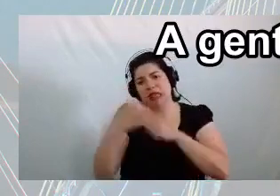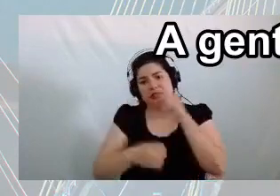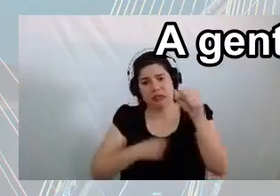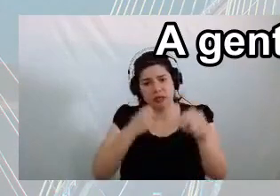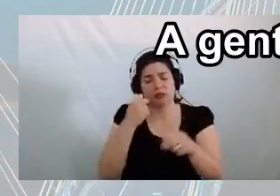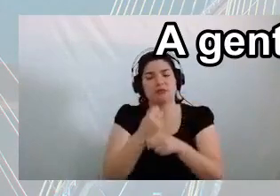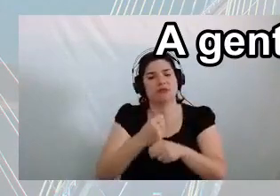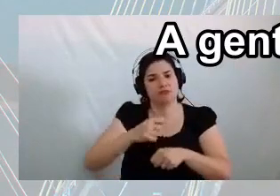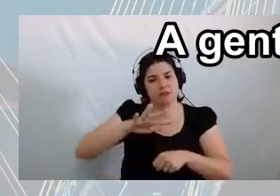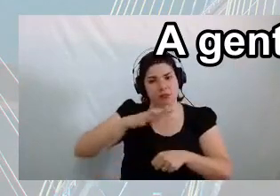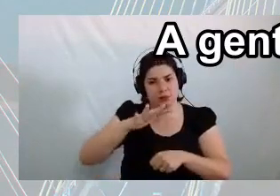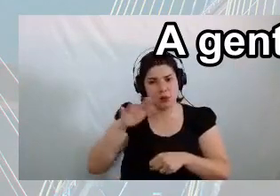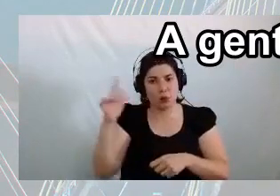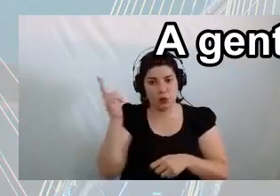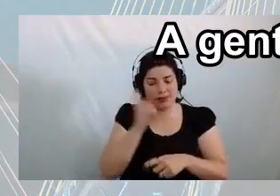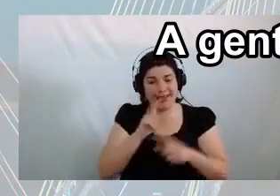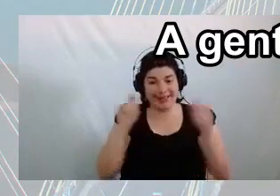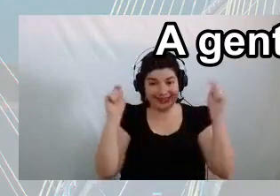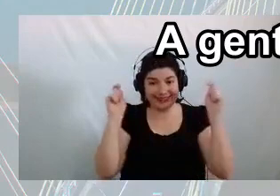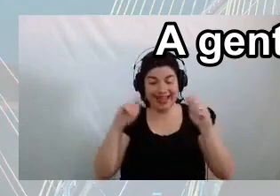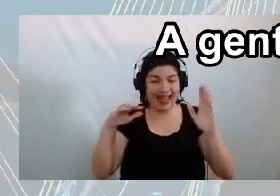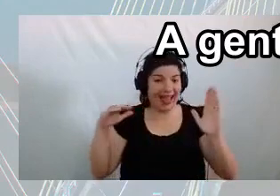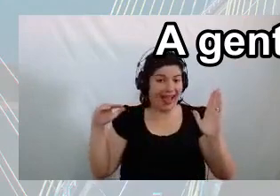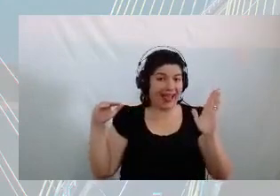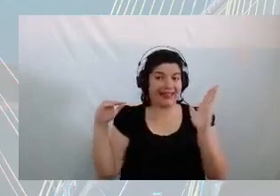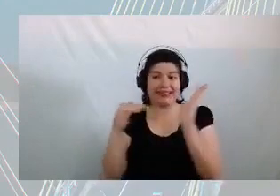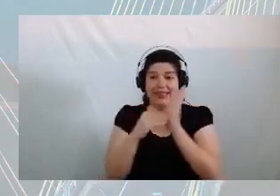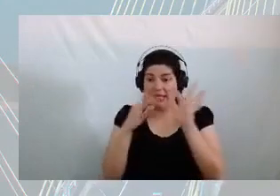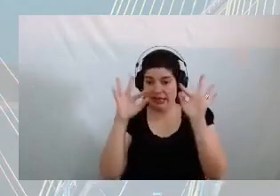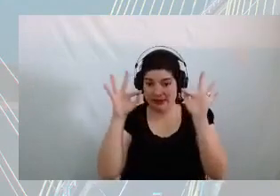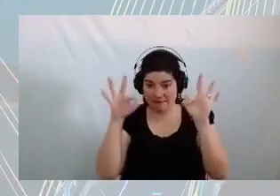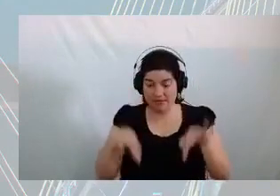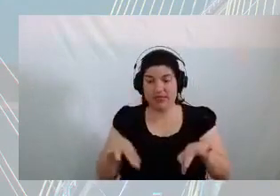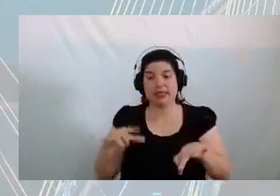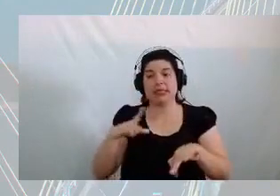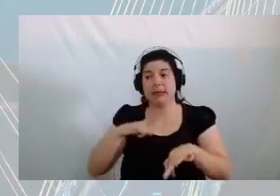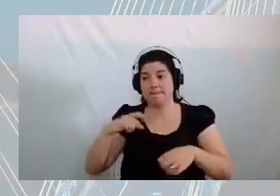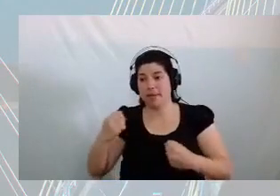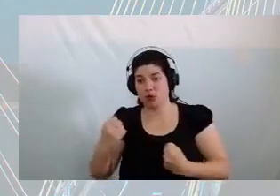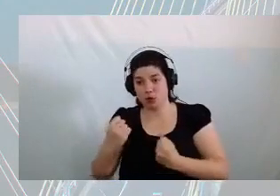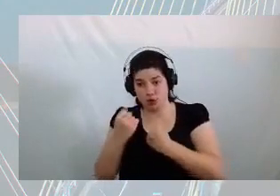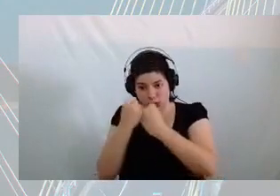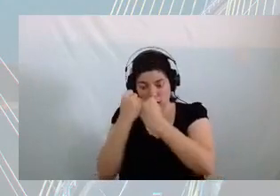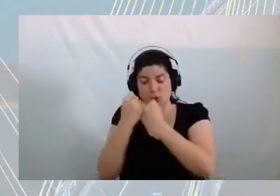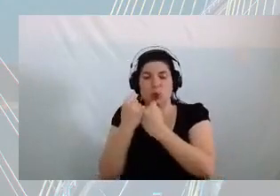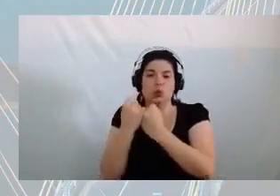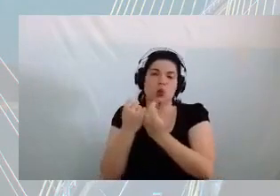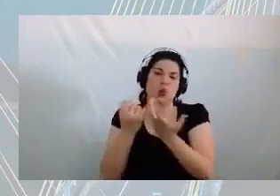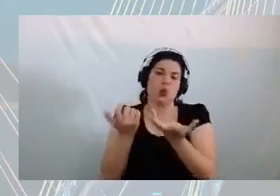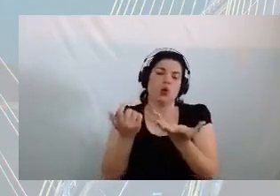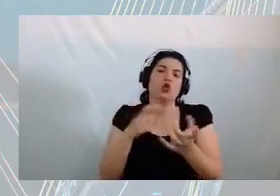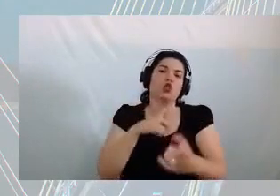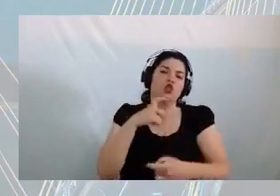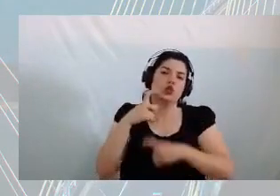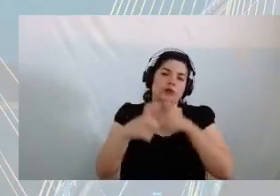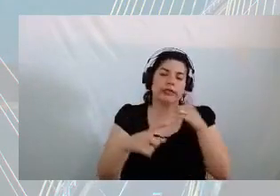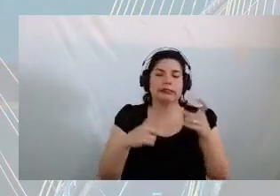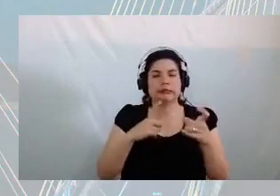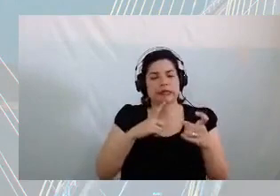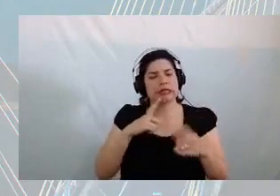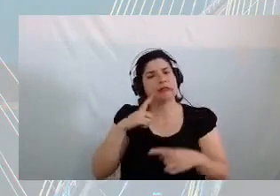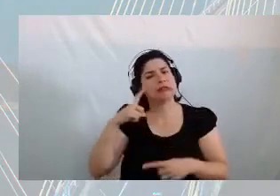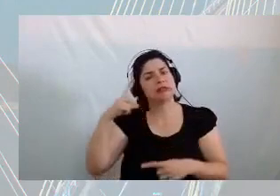vai ser capaz de chegar até o final com o board patrocinando, enfim, com as dúvidas que surgem no dia a dia,